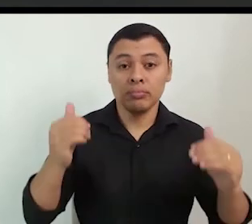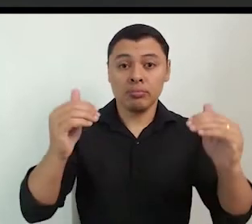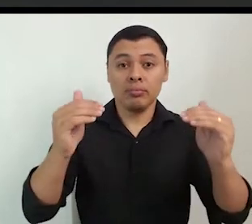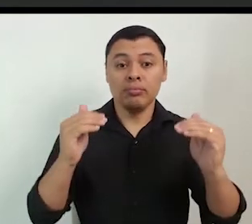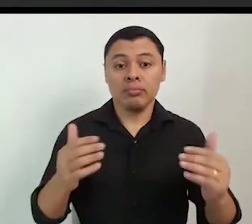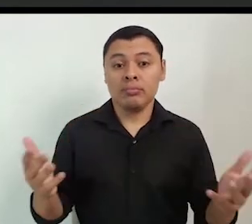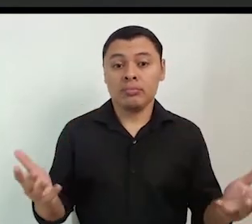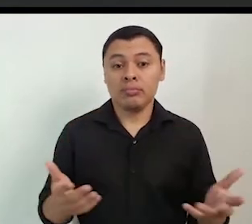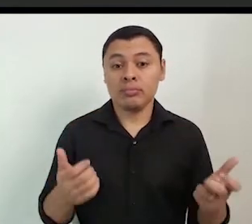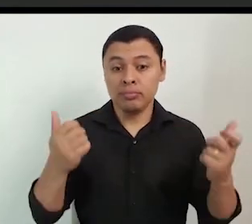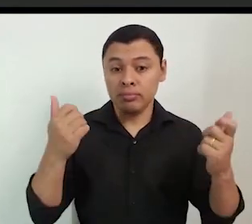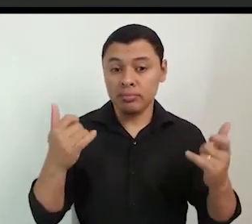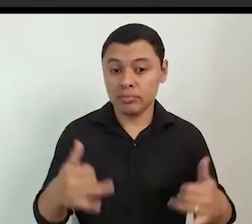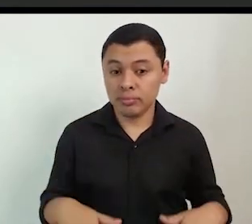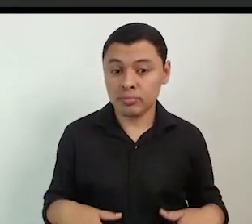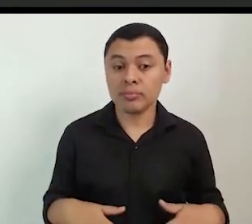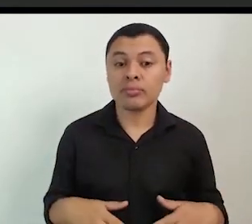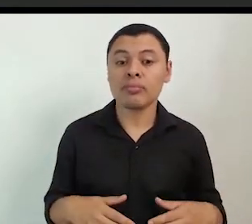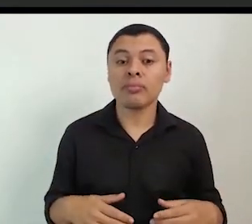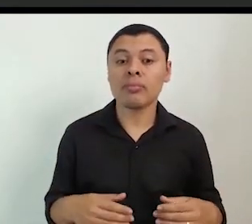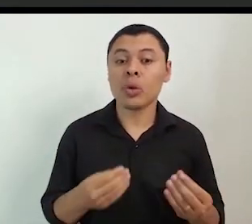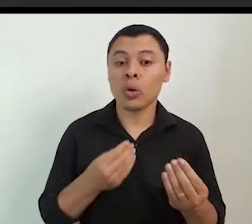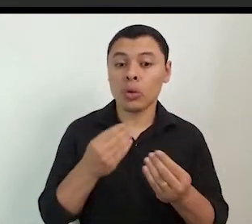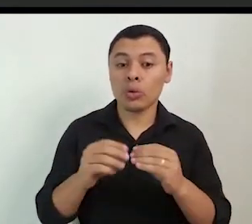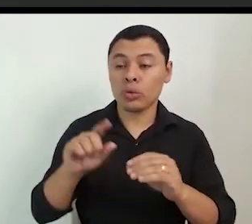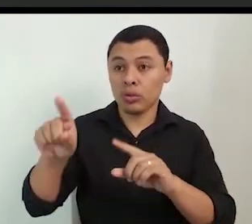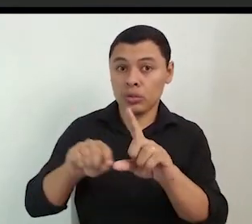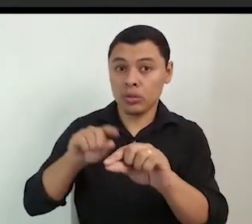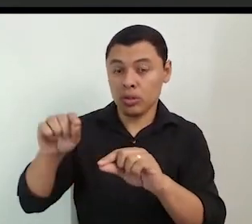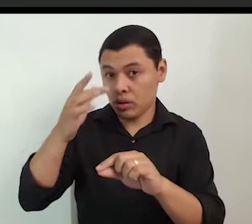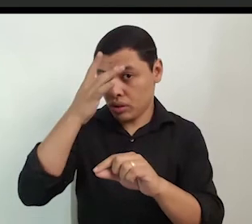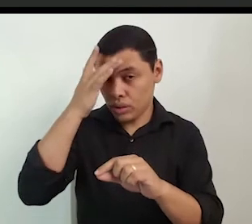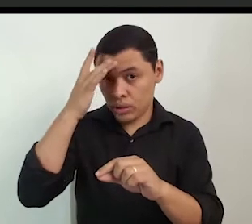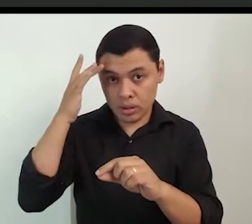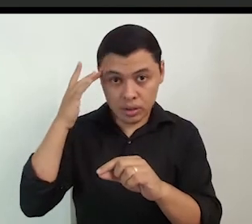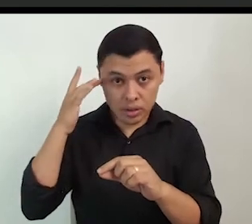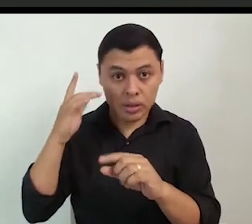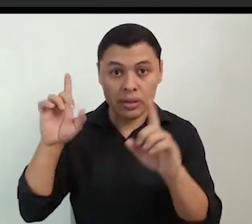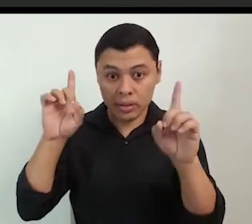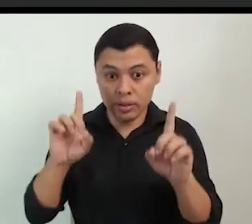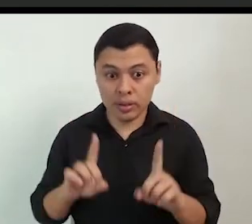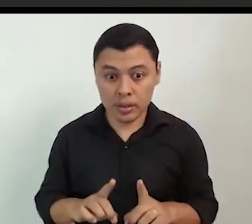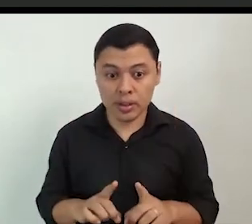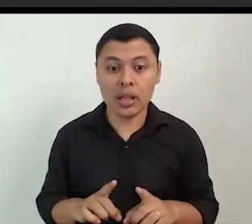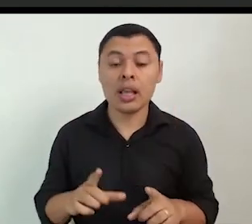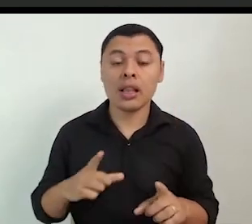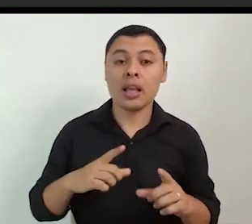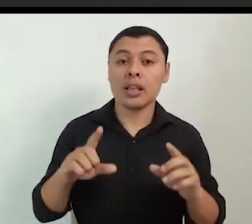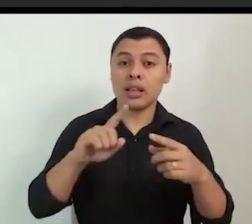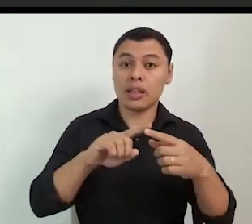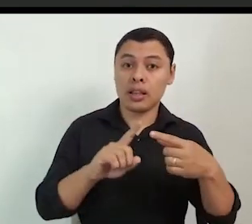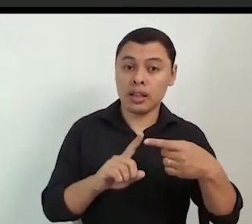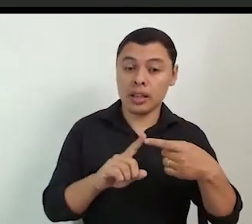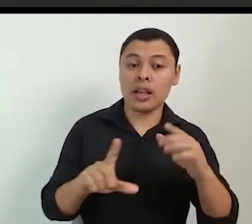para falar a respeito de contratação de pessoas com deficiência, passando pelo roadmap de legislação, perfil de